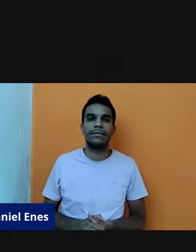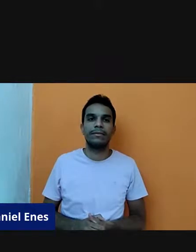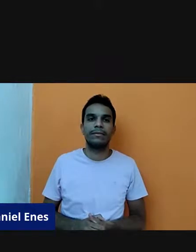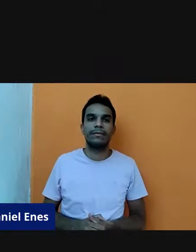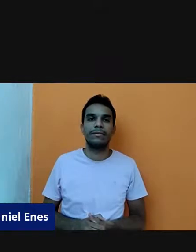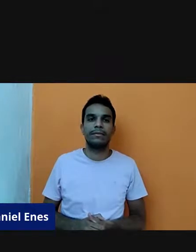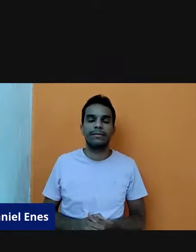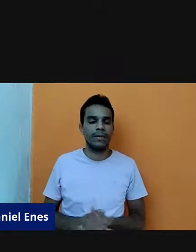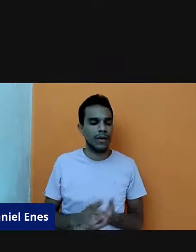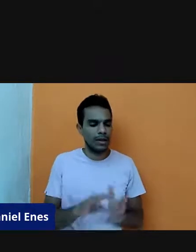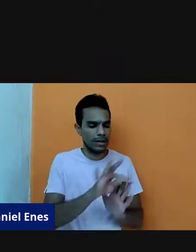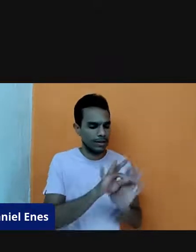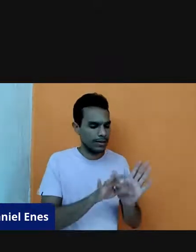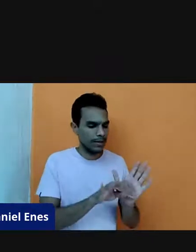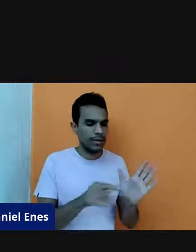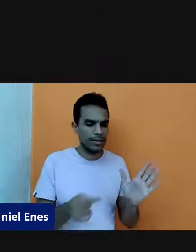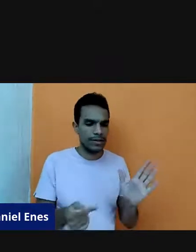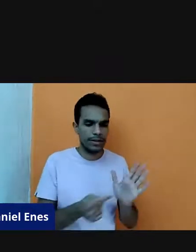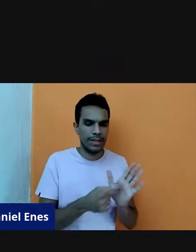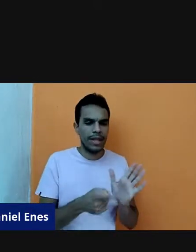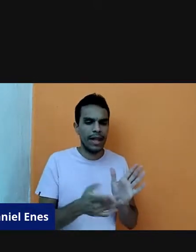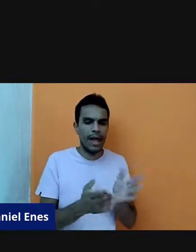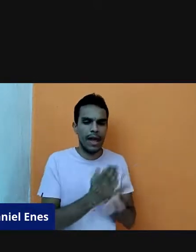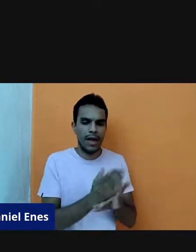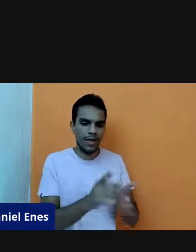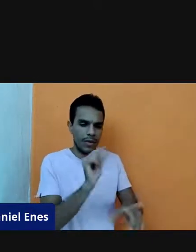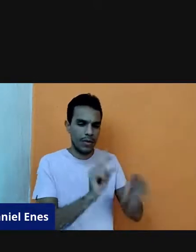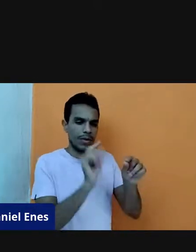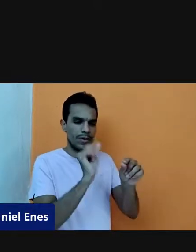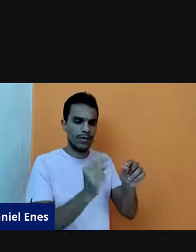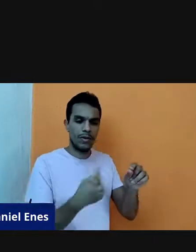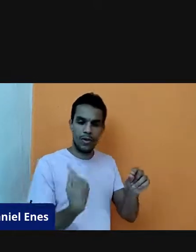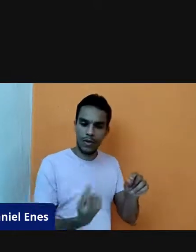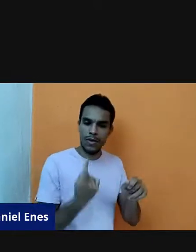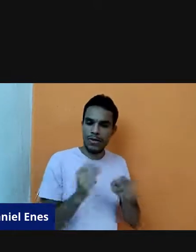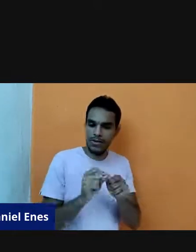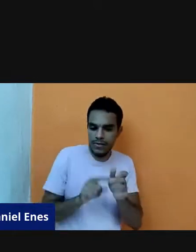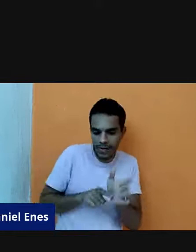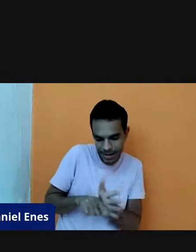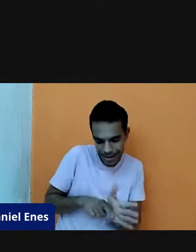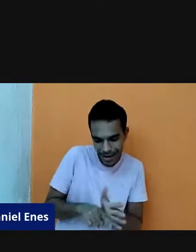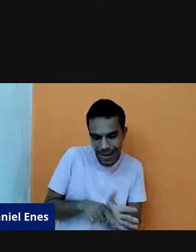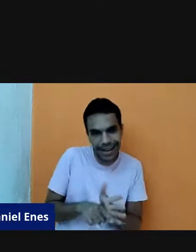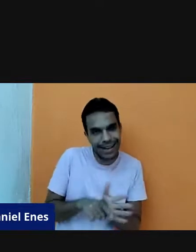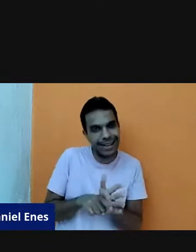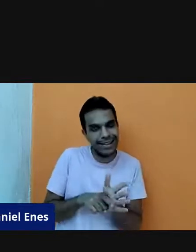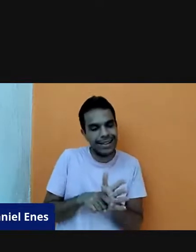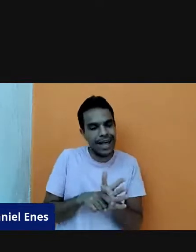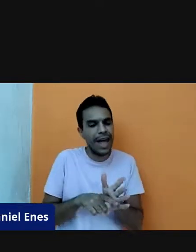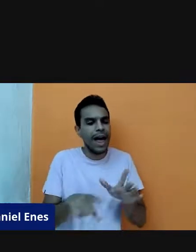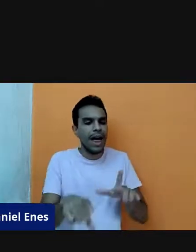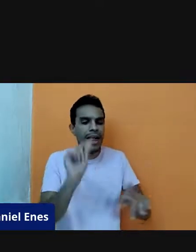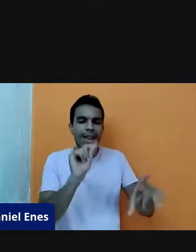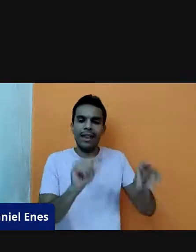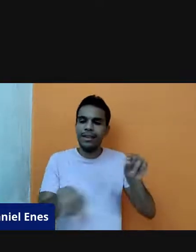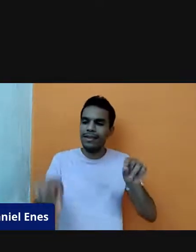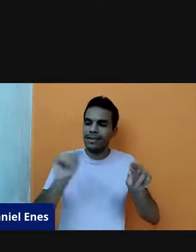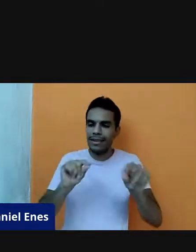Os textos são selecionados, né? A gente faz a pesquisa, seleciona os